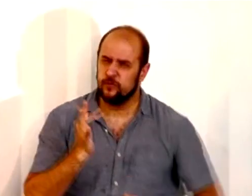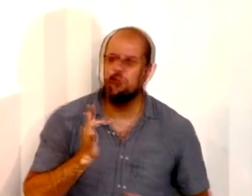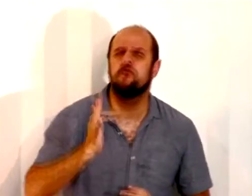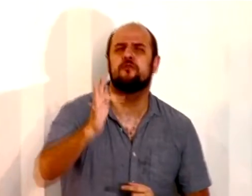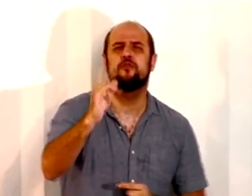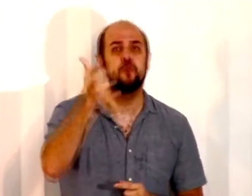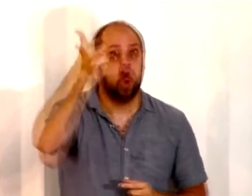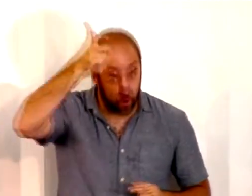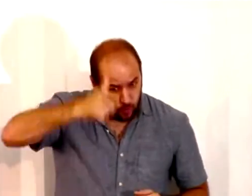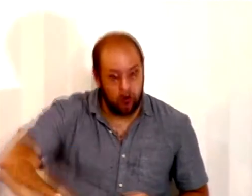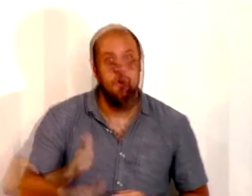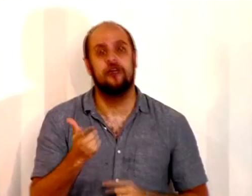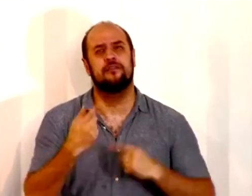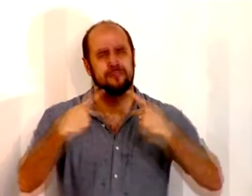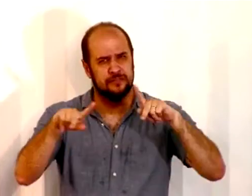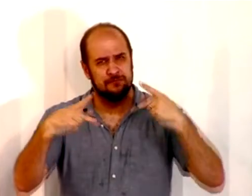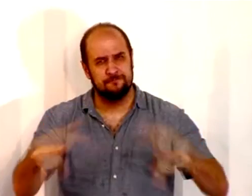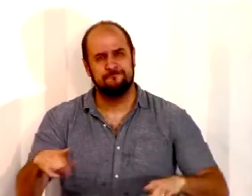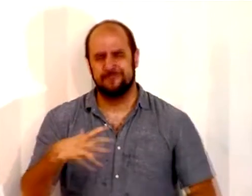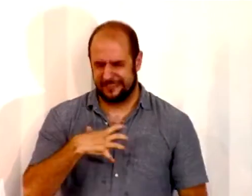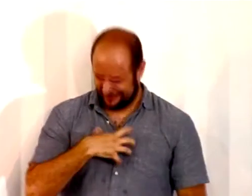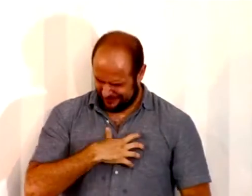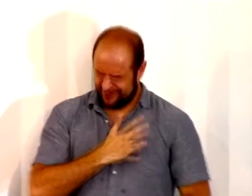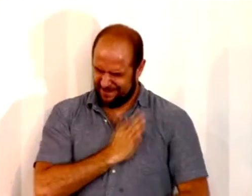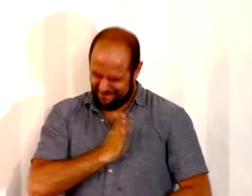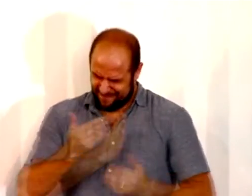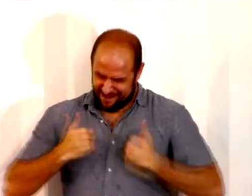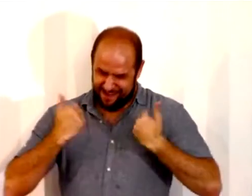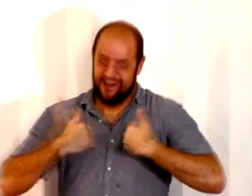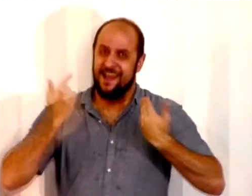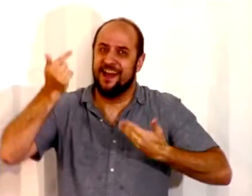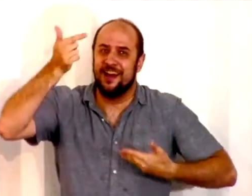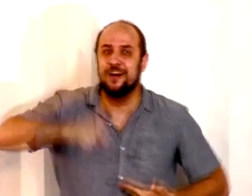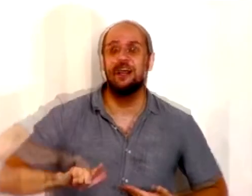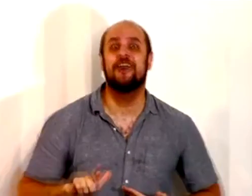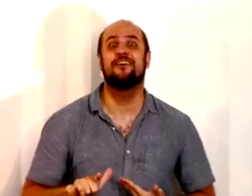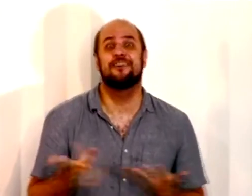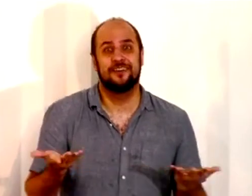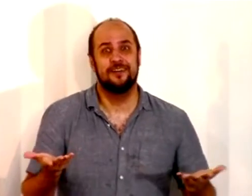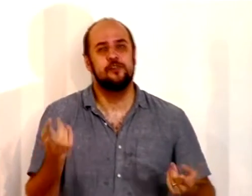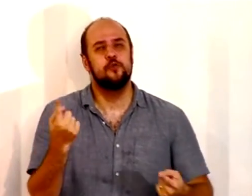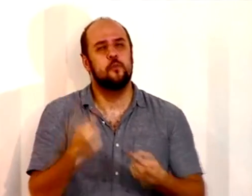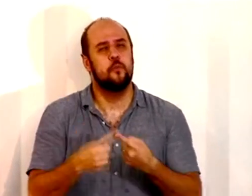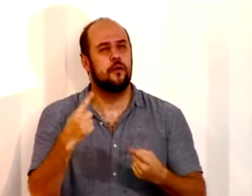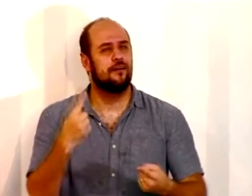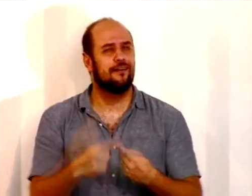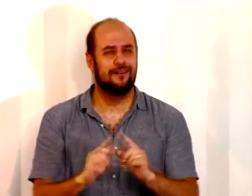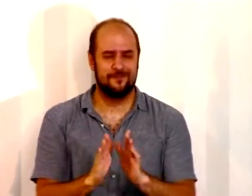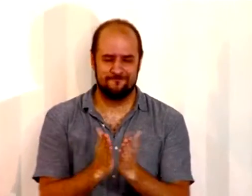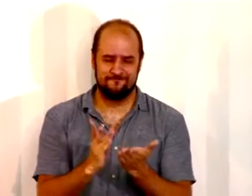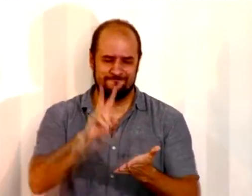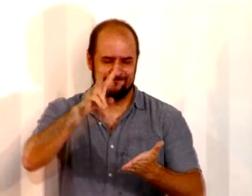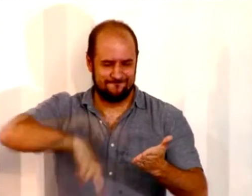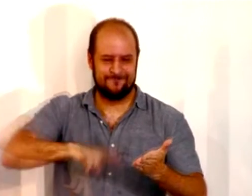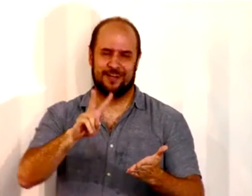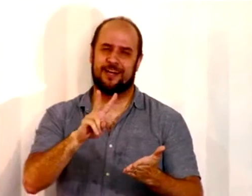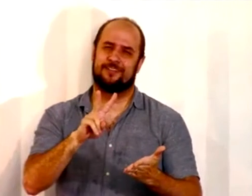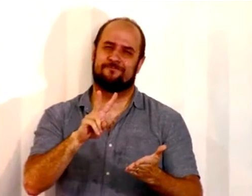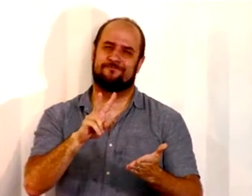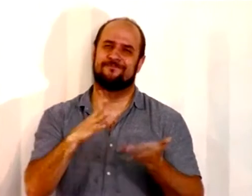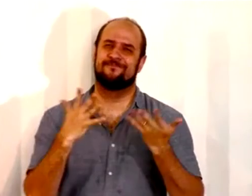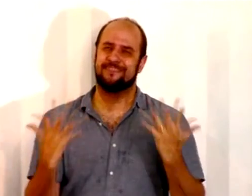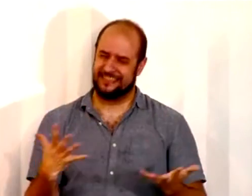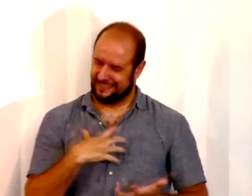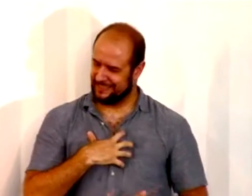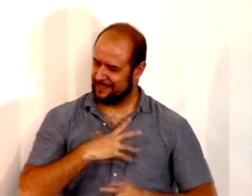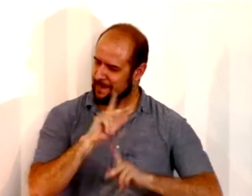ano, você ouvirá novamente, e você vai ficar com o coração cheio de alegria de novo. Sabe por quê? Porque a palavra de Deus está sendo lida, porque